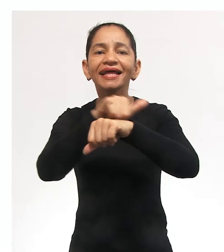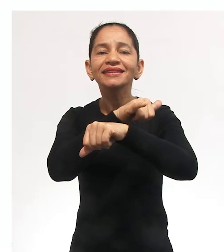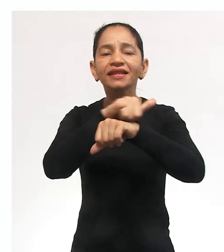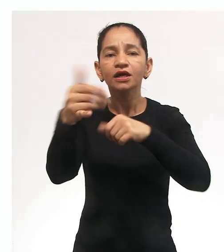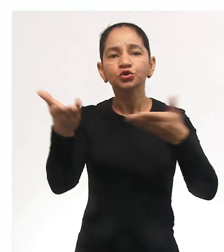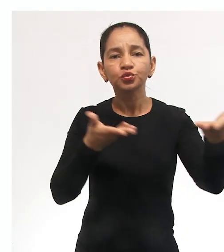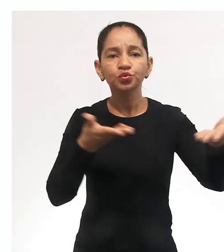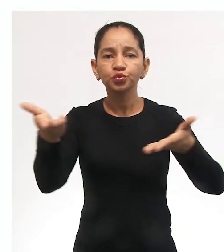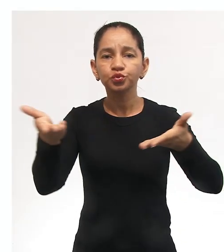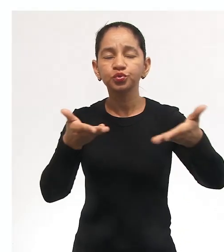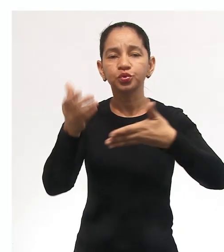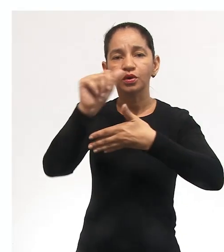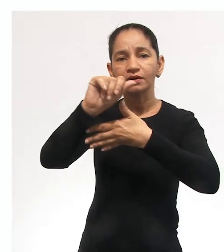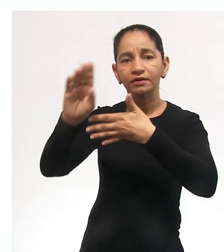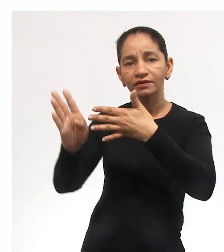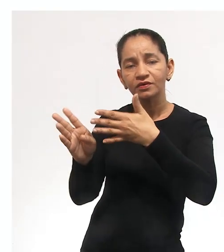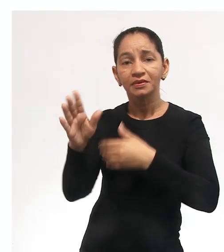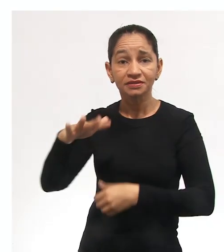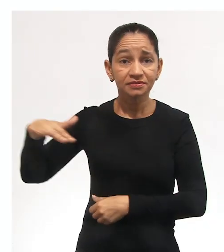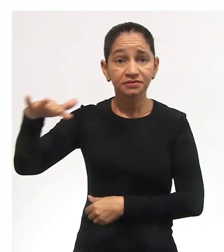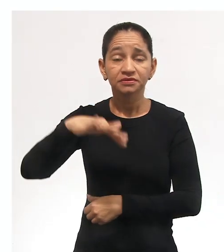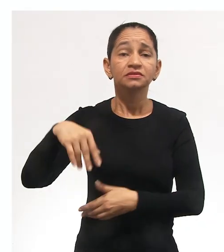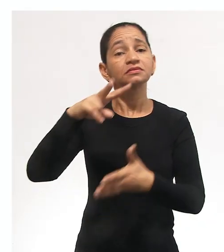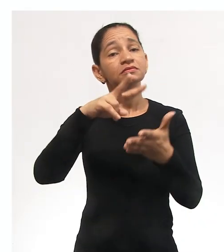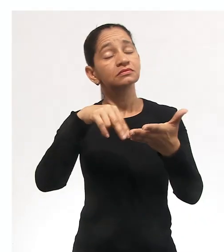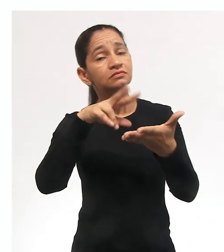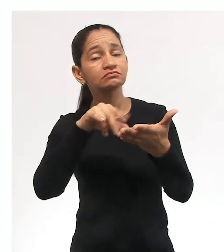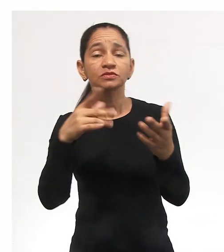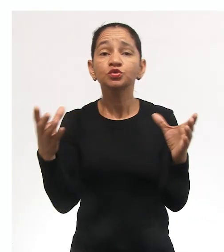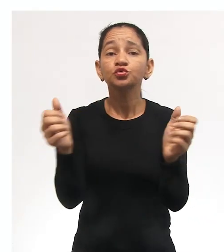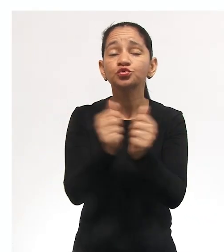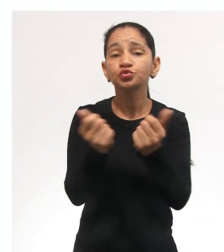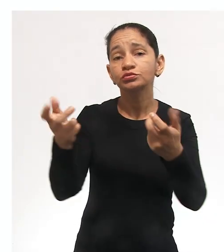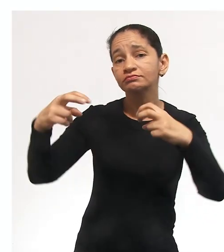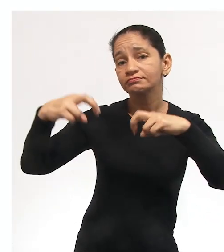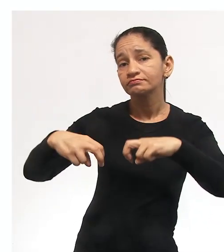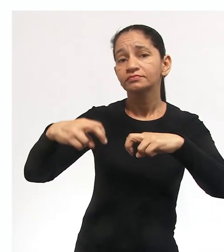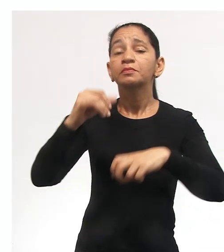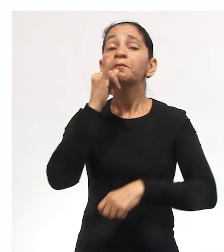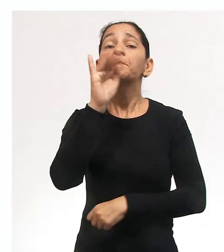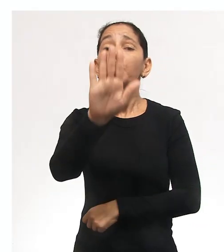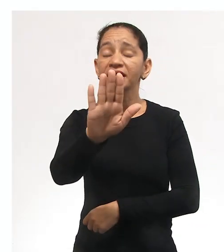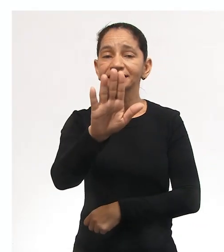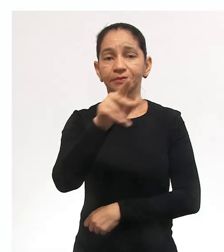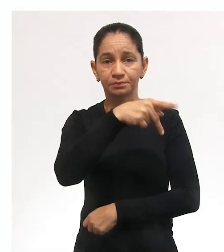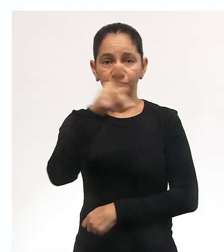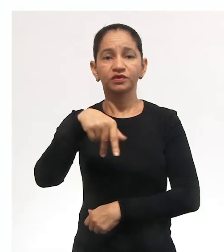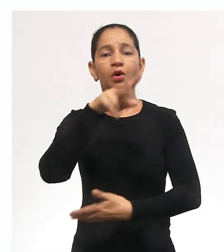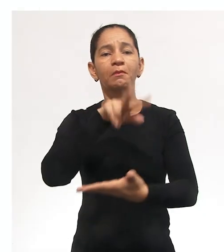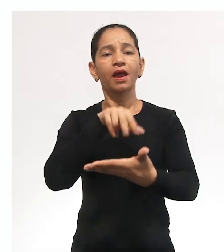na alfabetização? Leitura compartilhada, o professor lê em voz alta